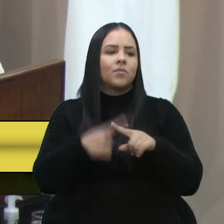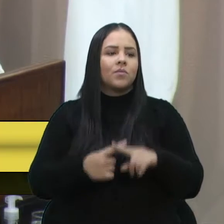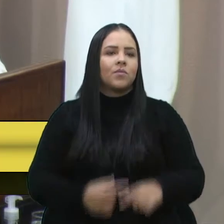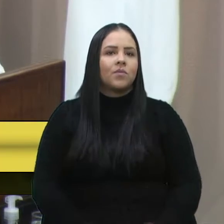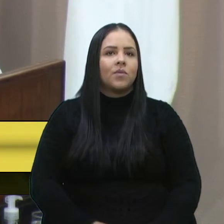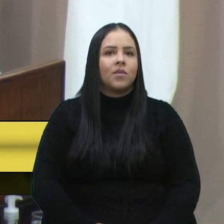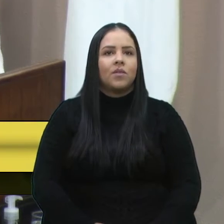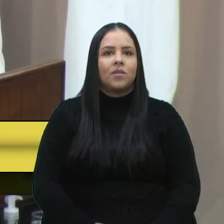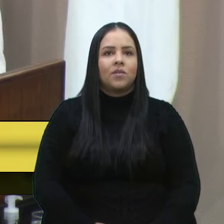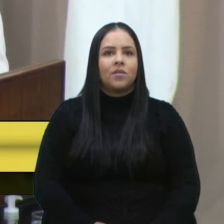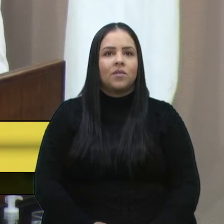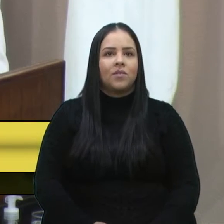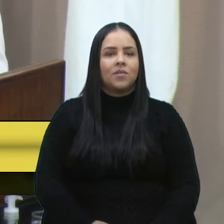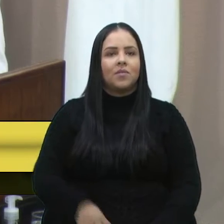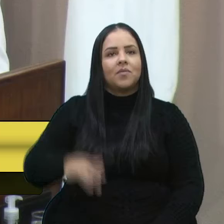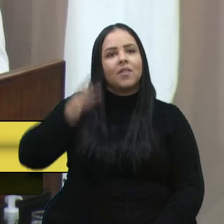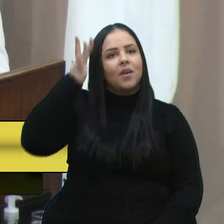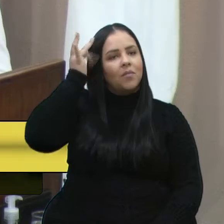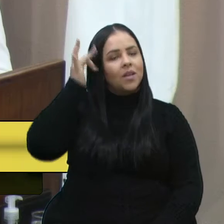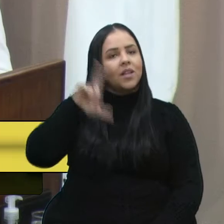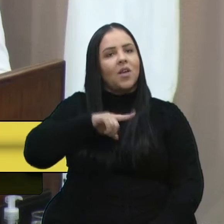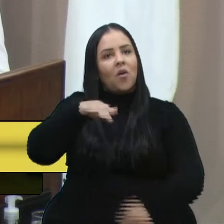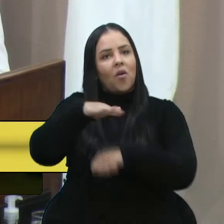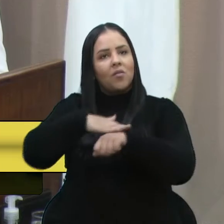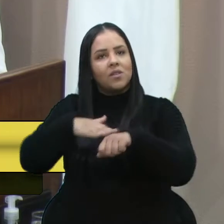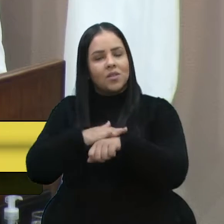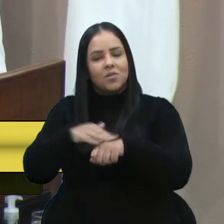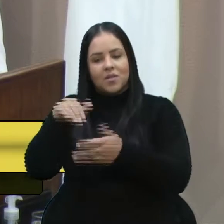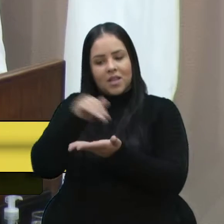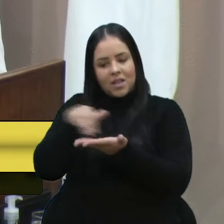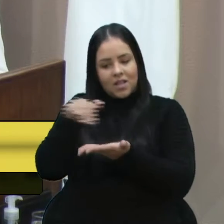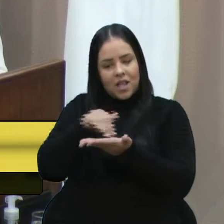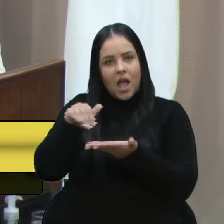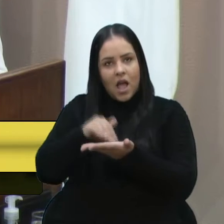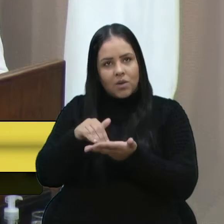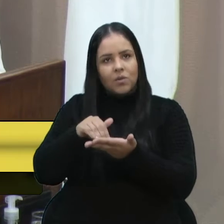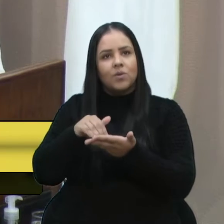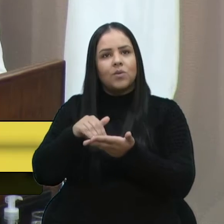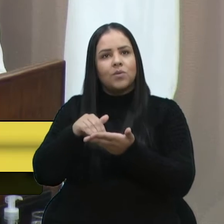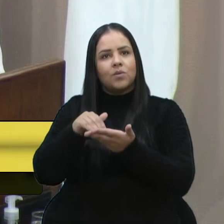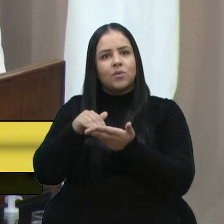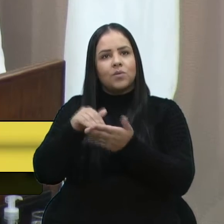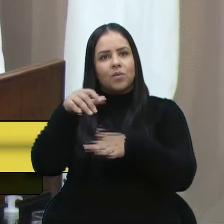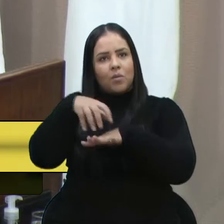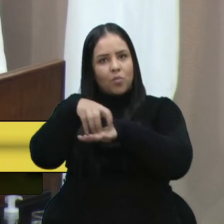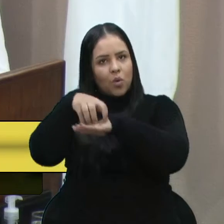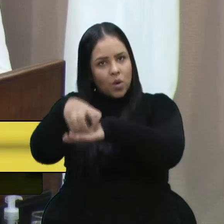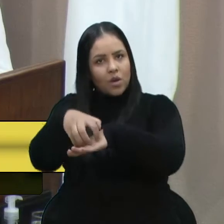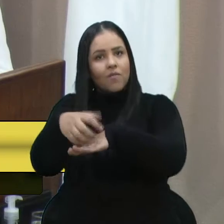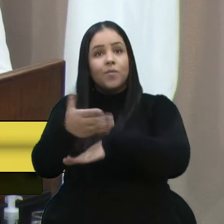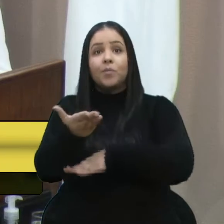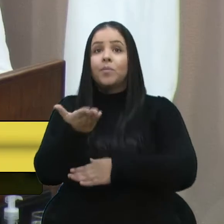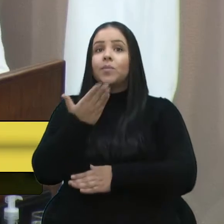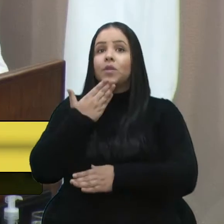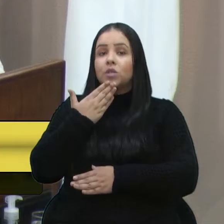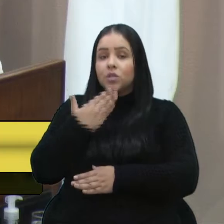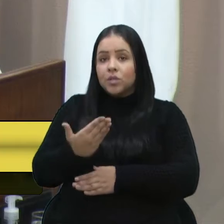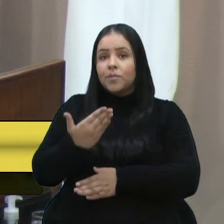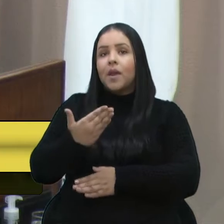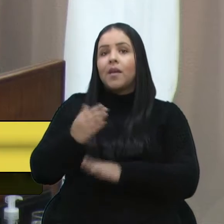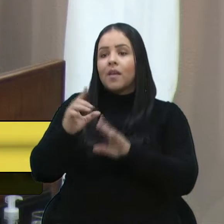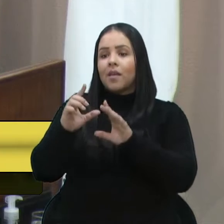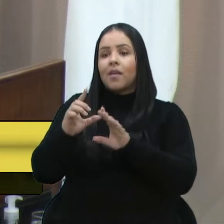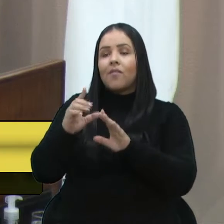aqui, amanhã eu tenho uma conversa com o secretário de Transporte, eu vou fazer o pedido para que esse projeto baixe para o Executivo, porque